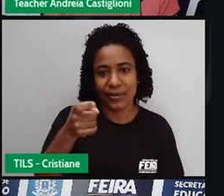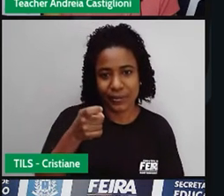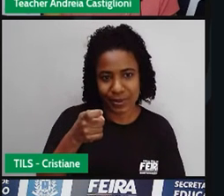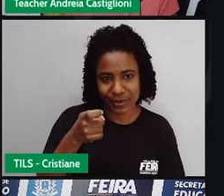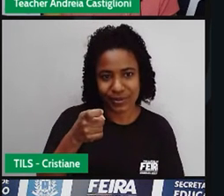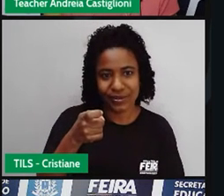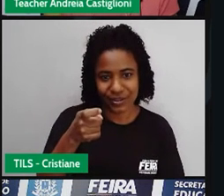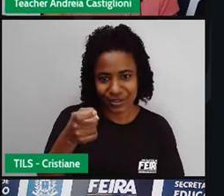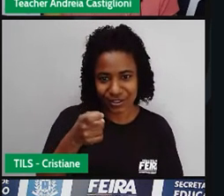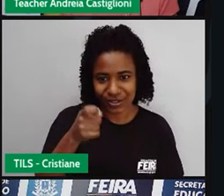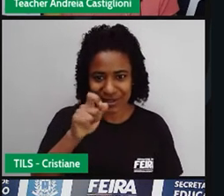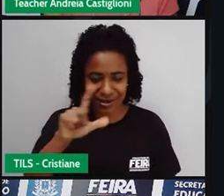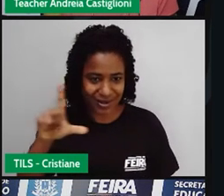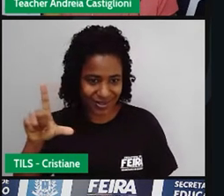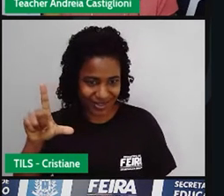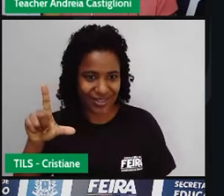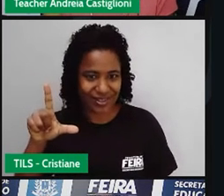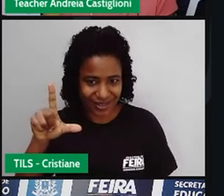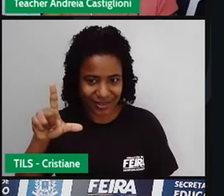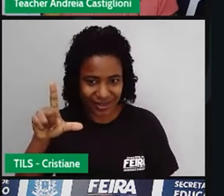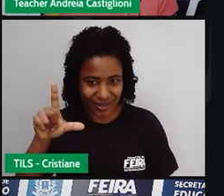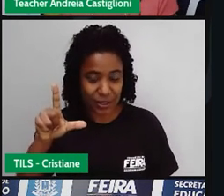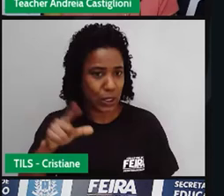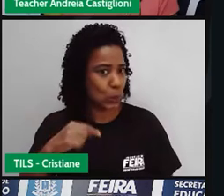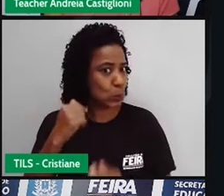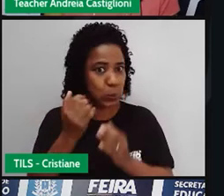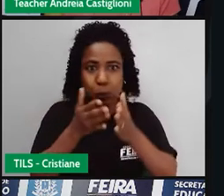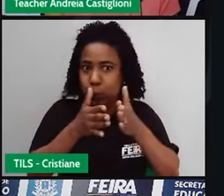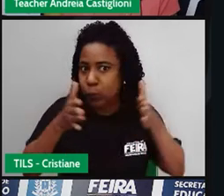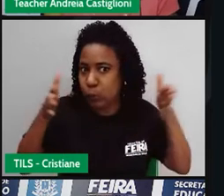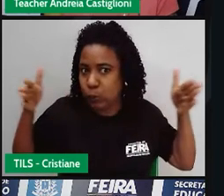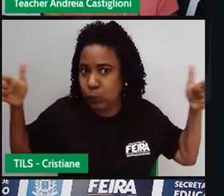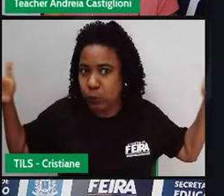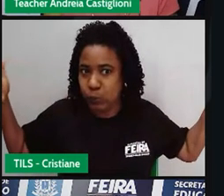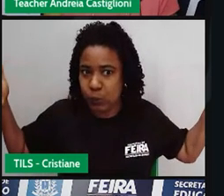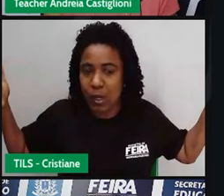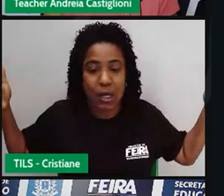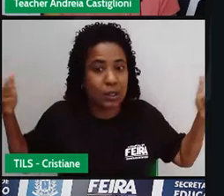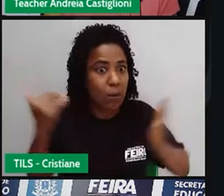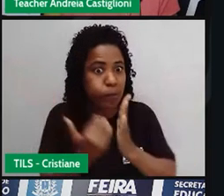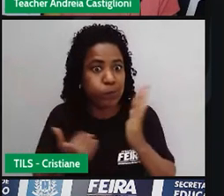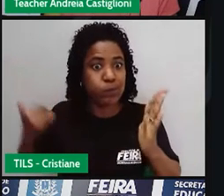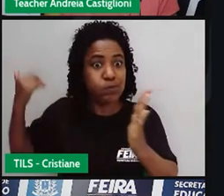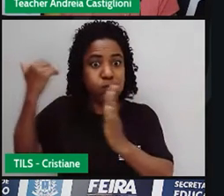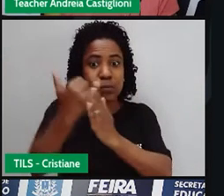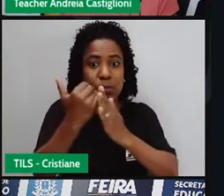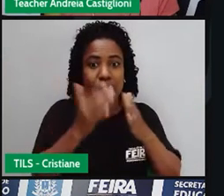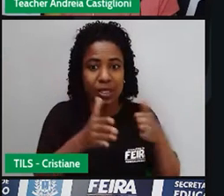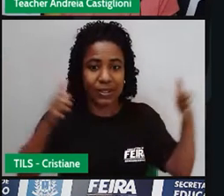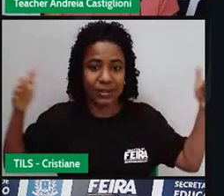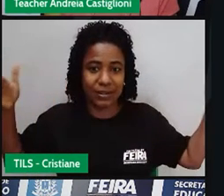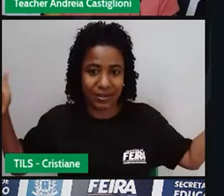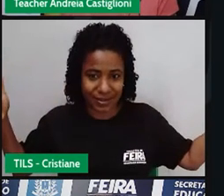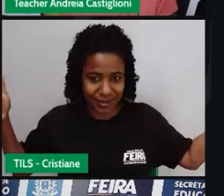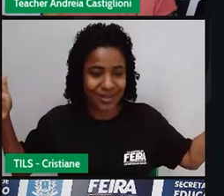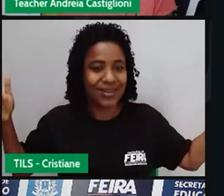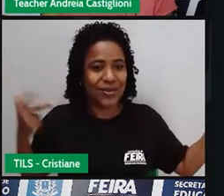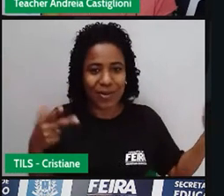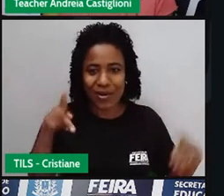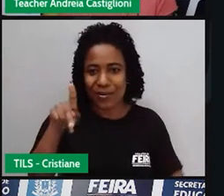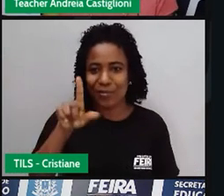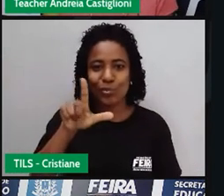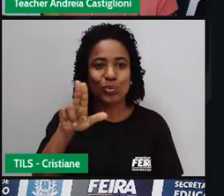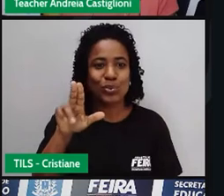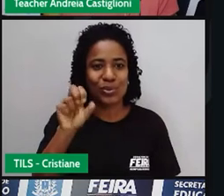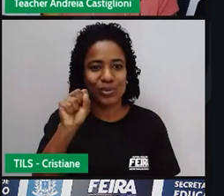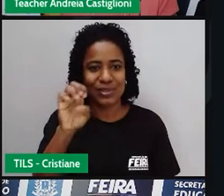o Extra large é o XG e tem um maior ainda que é o plus size que é o X